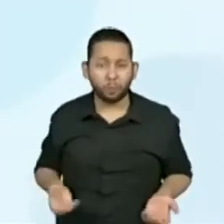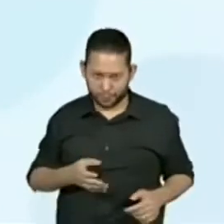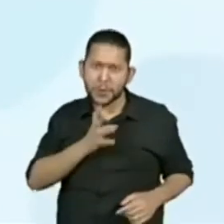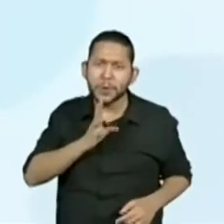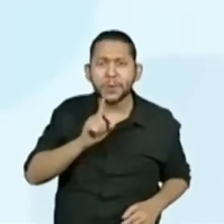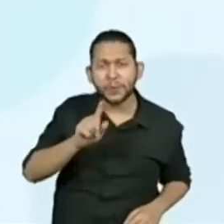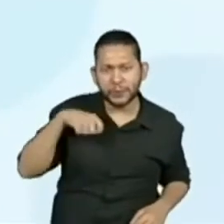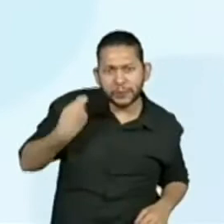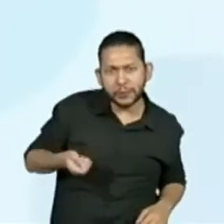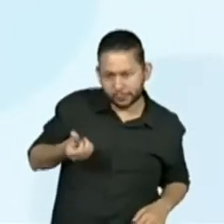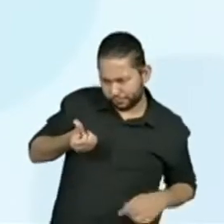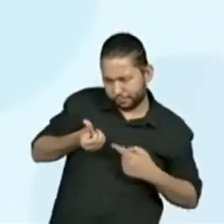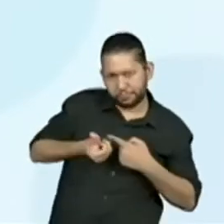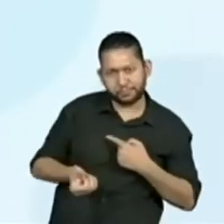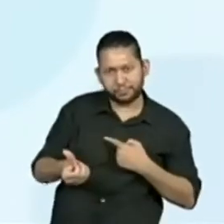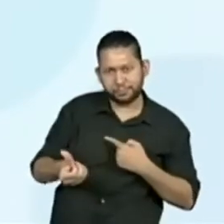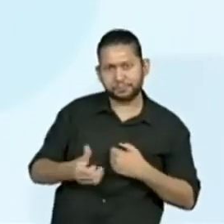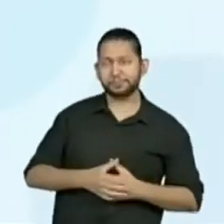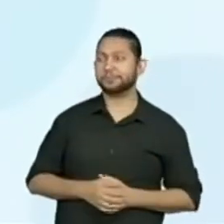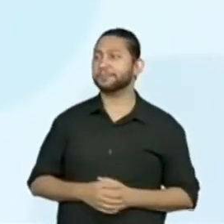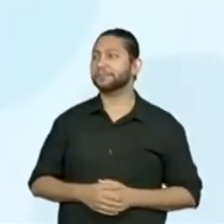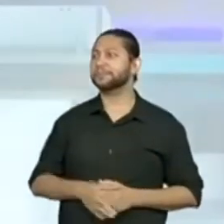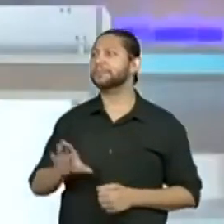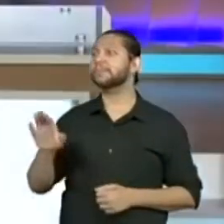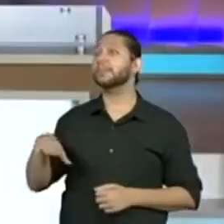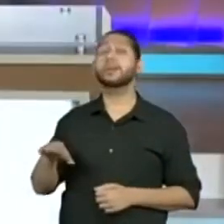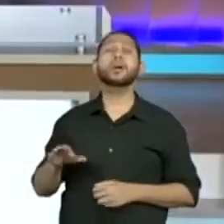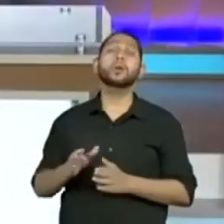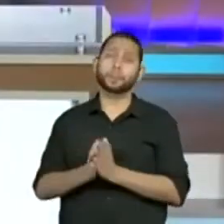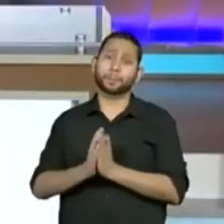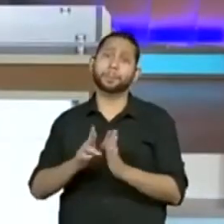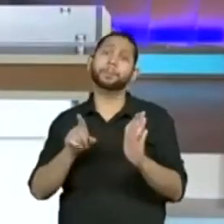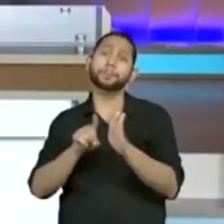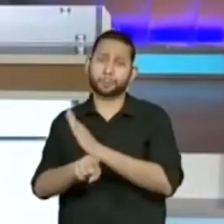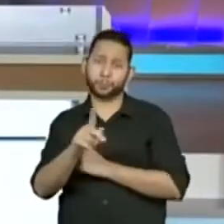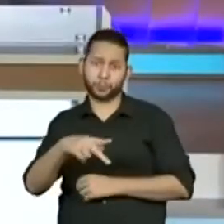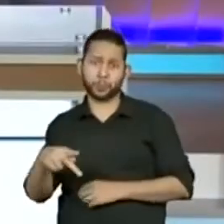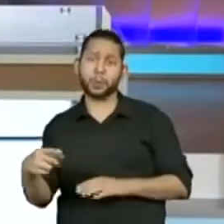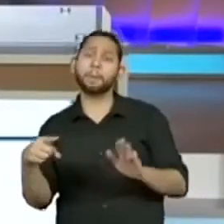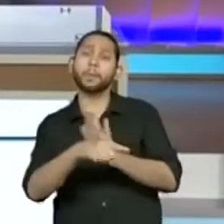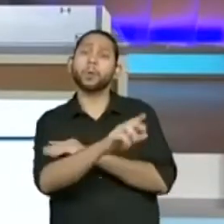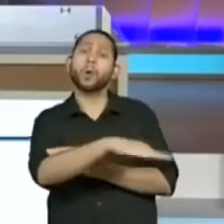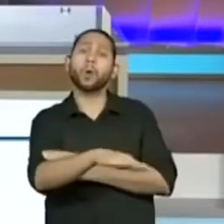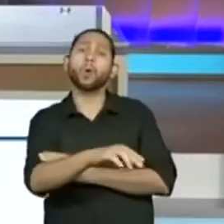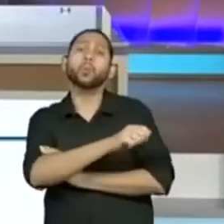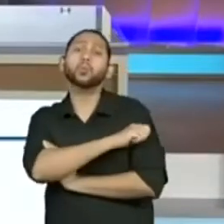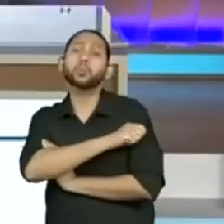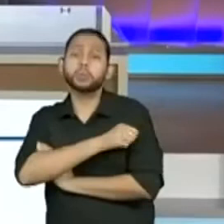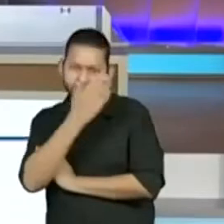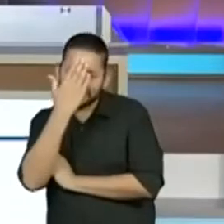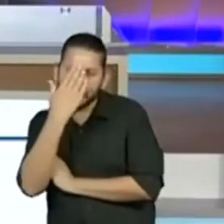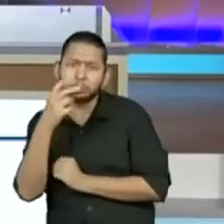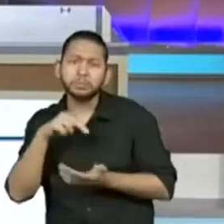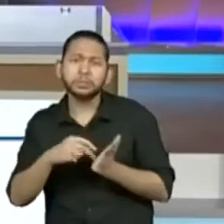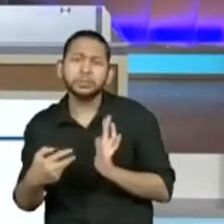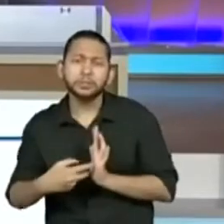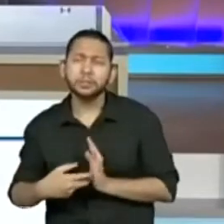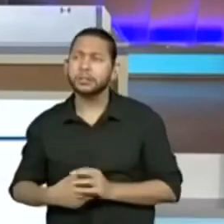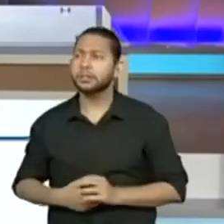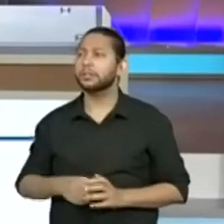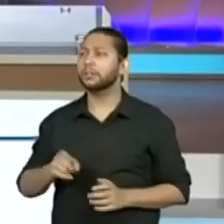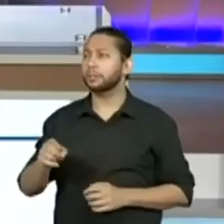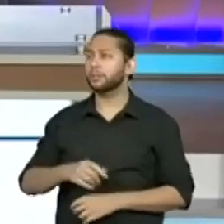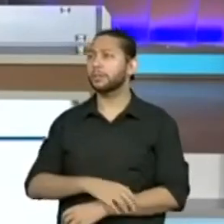dá uma perguntadinha ali para eles no chat, vê se eles sabem. E aí? Olha, a professora Kátia Cristina disse que os alunos da